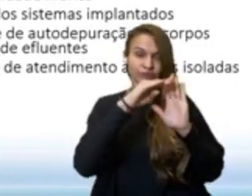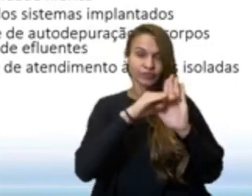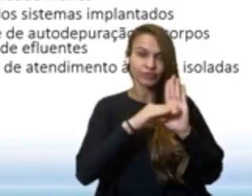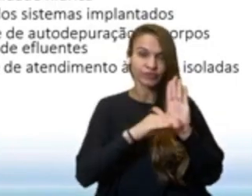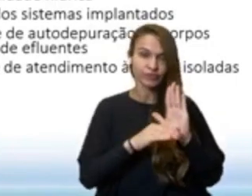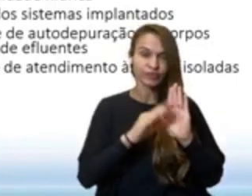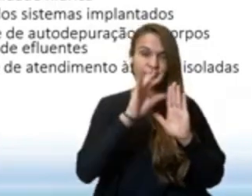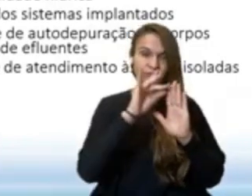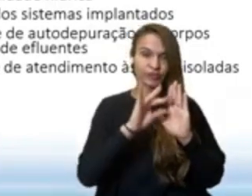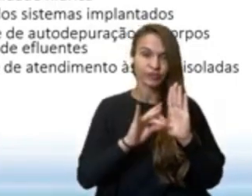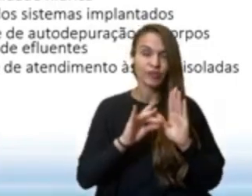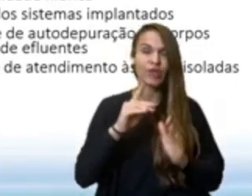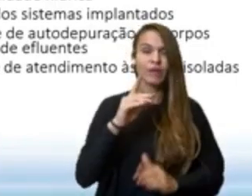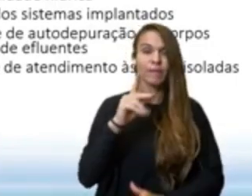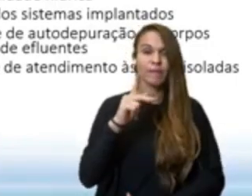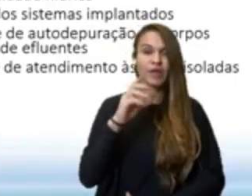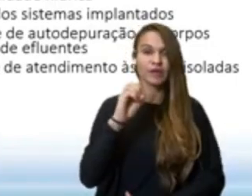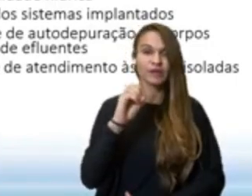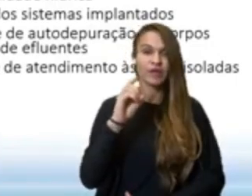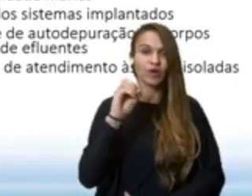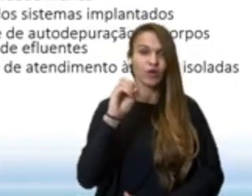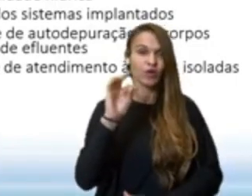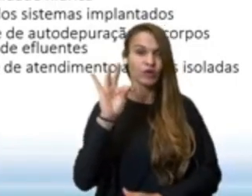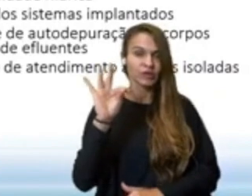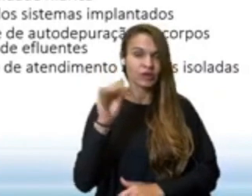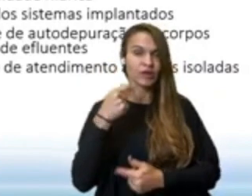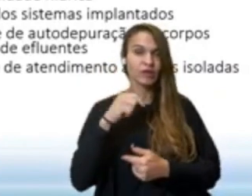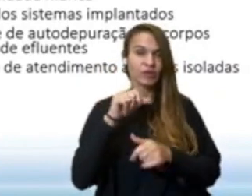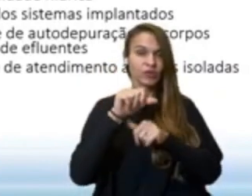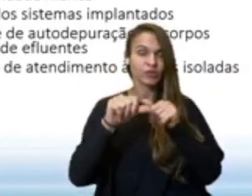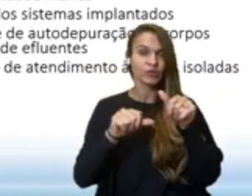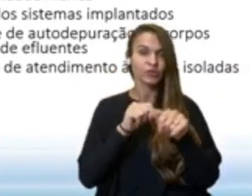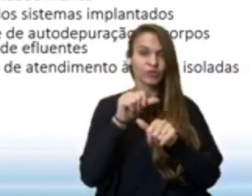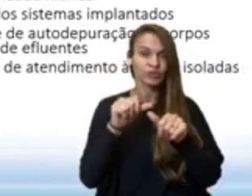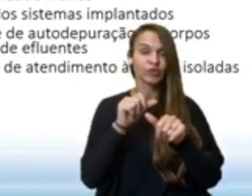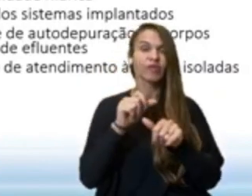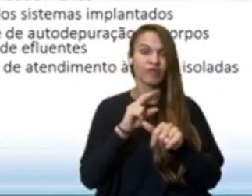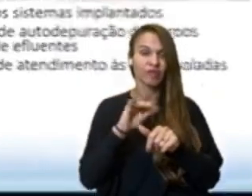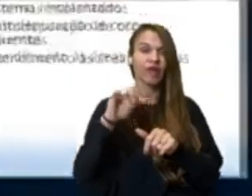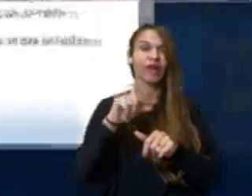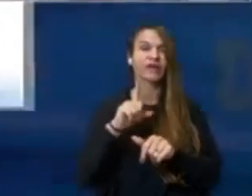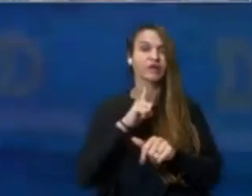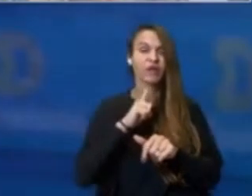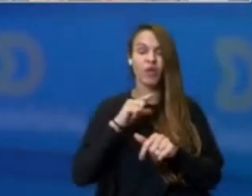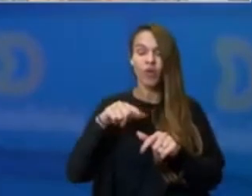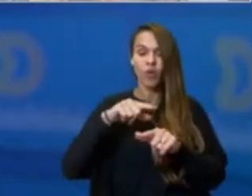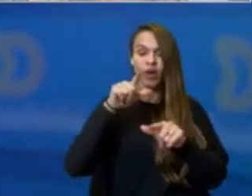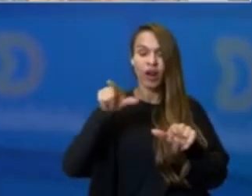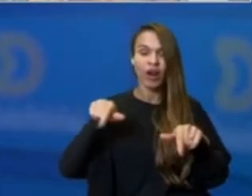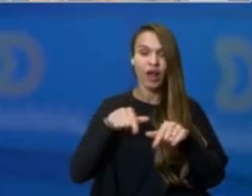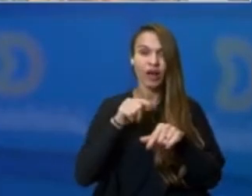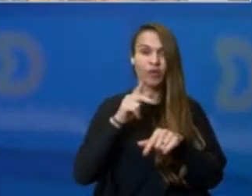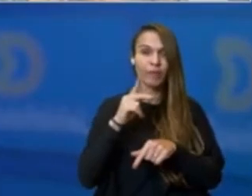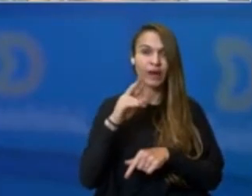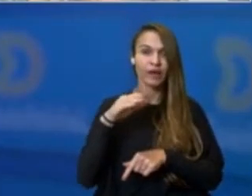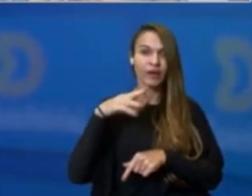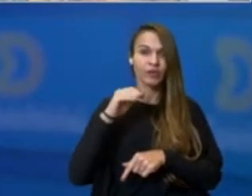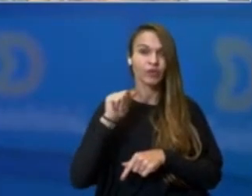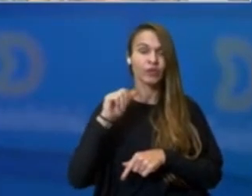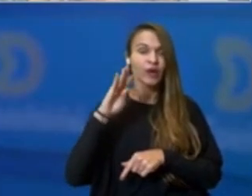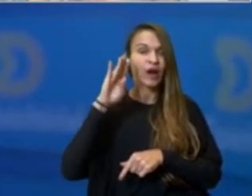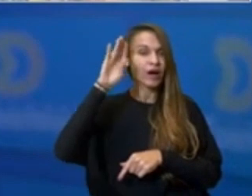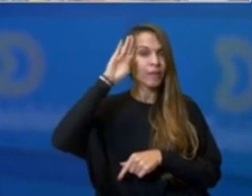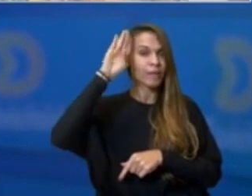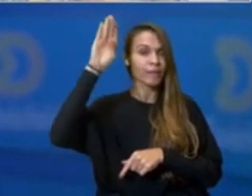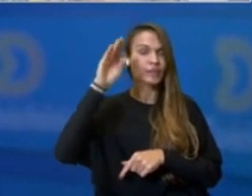PDOT devem sofrer alteração, haja vista não considerar o Lago Paranoá como manancial, um dos principais mananciais de